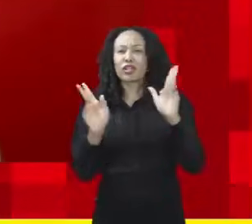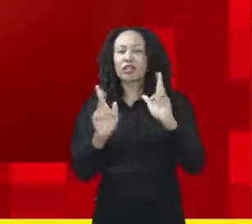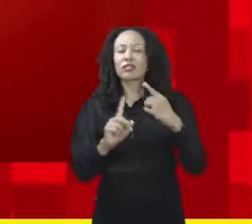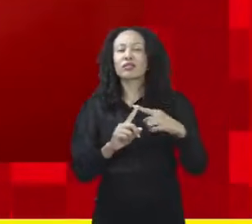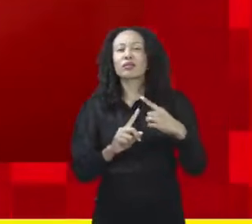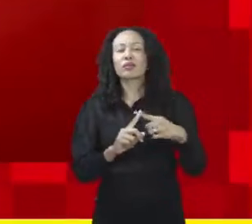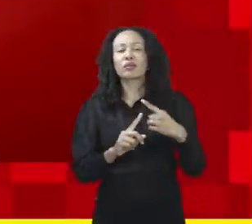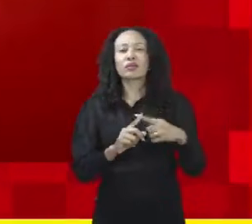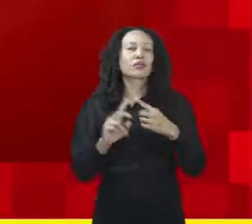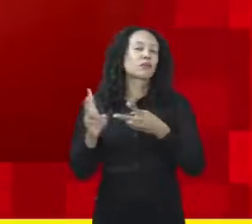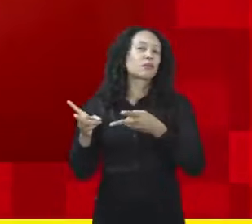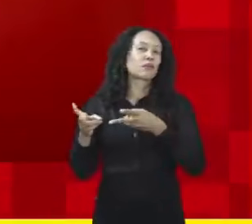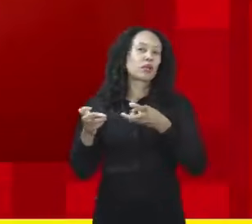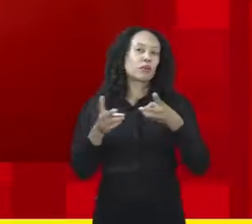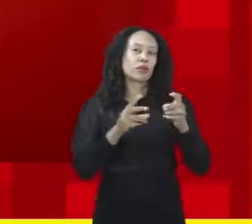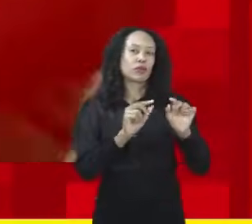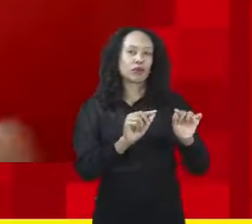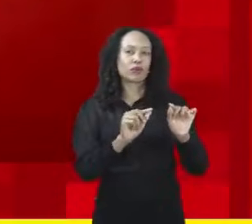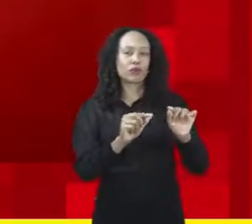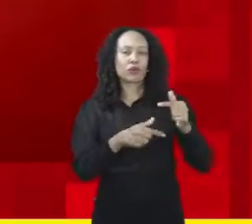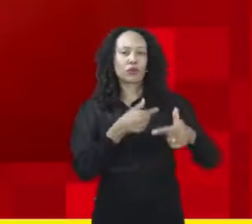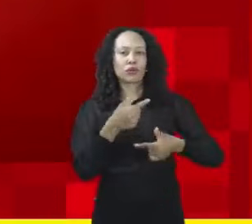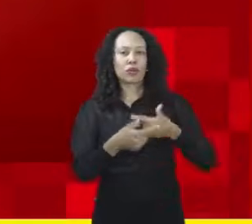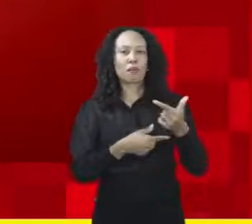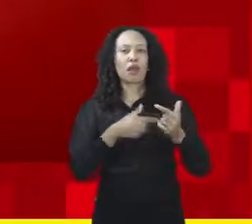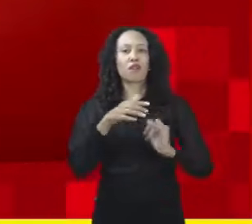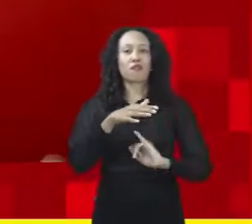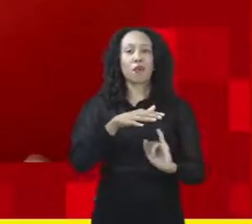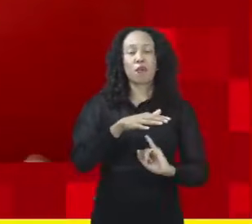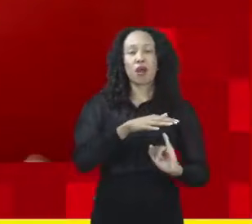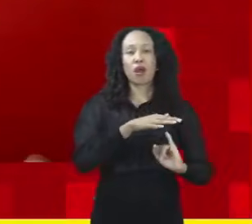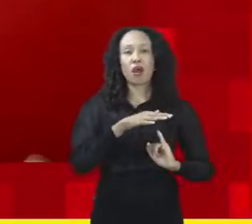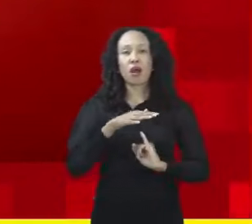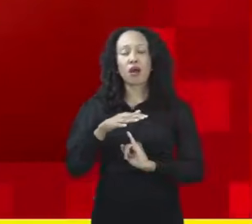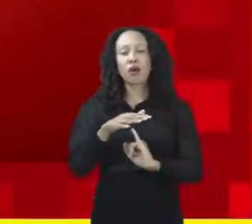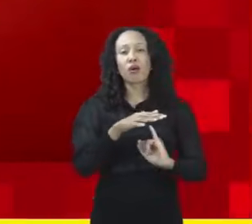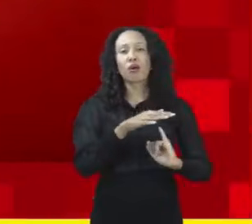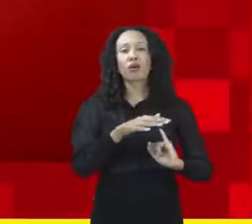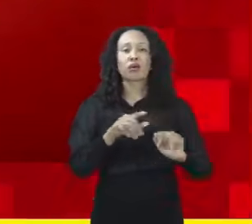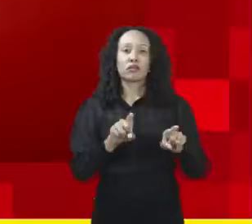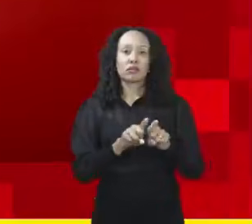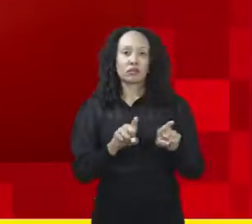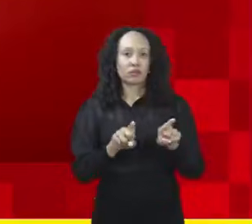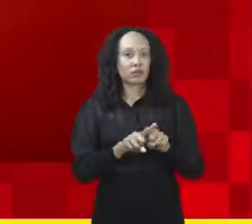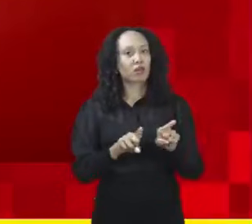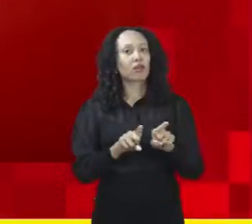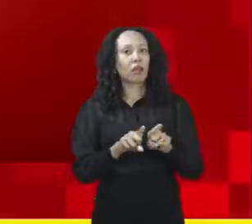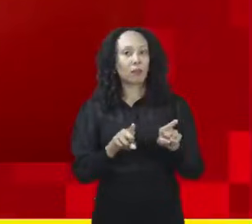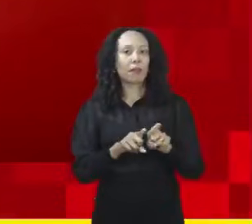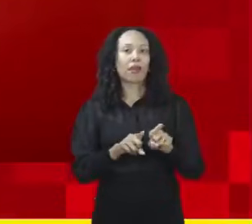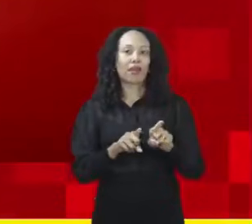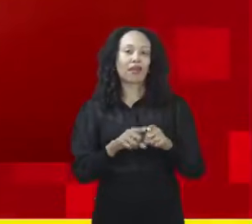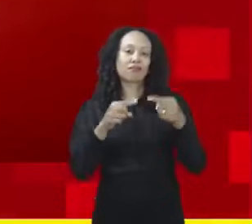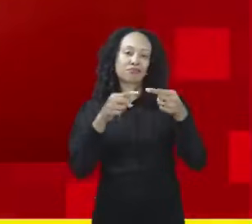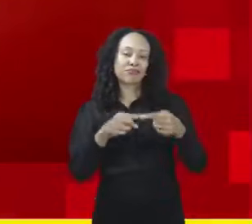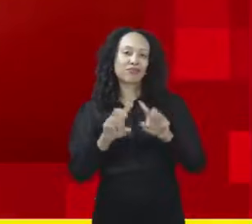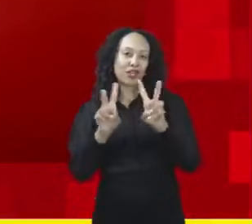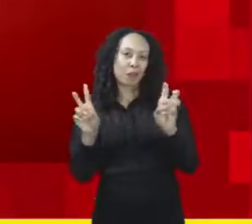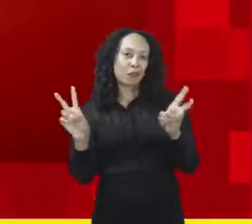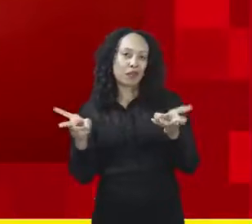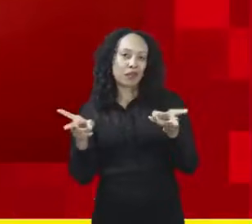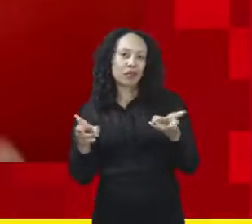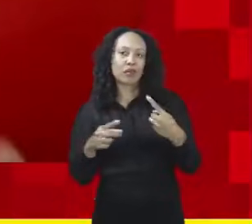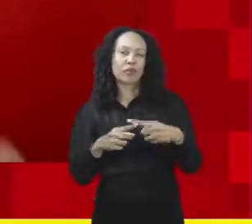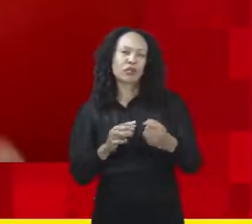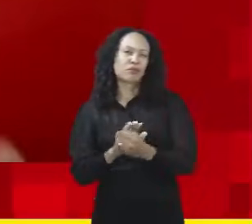aí vendo a questão do trabalho informal, que vem também para dentro desse escopo, porque ainda há milhões